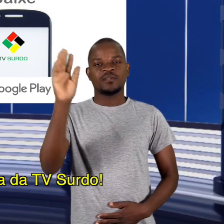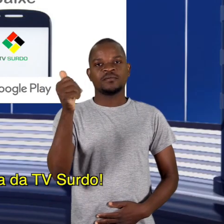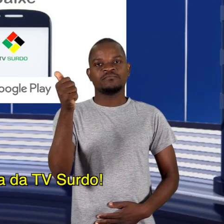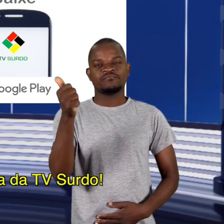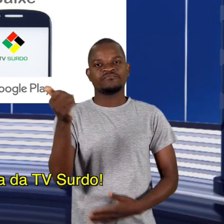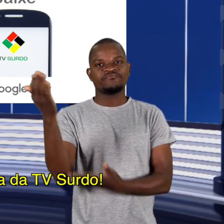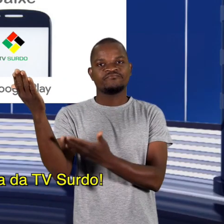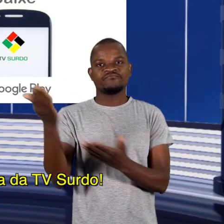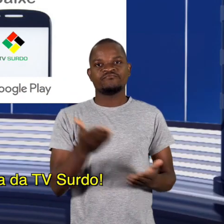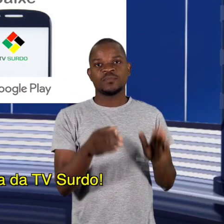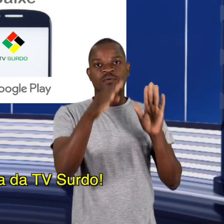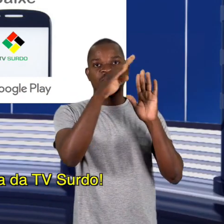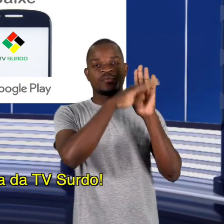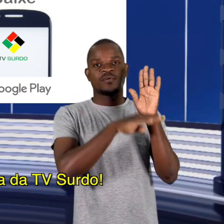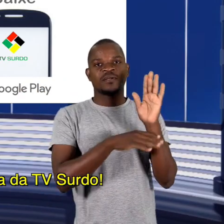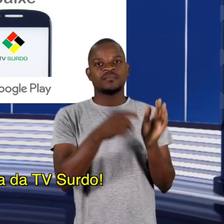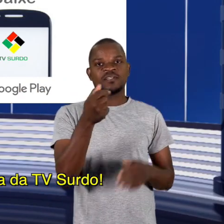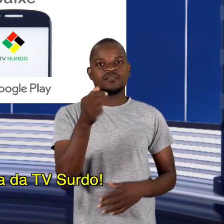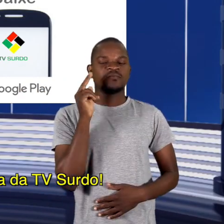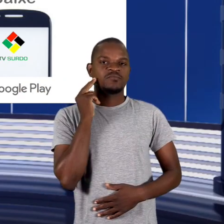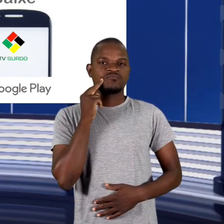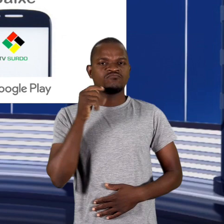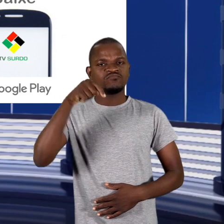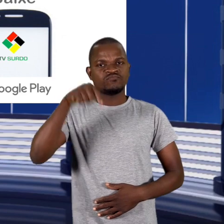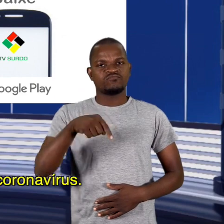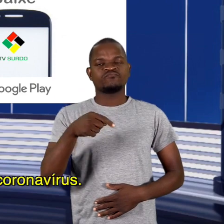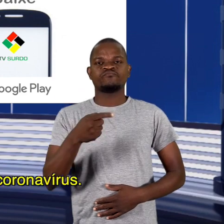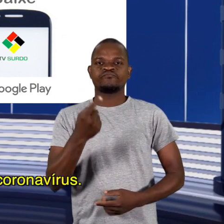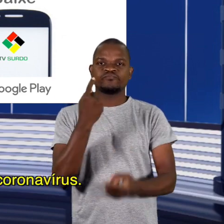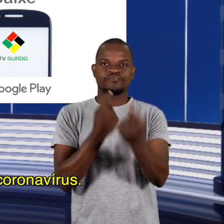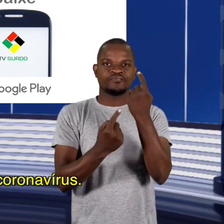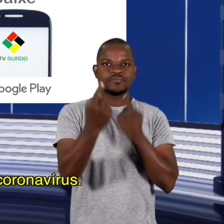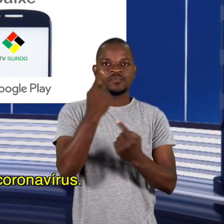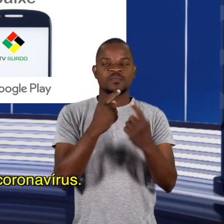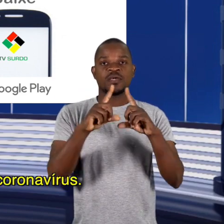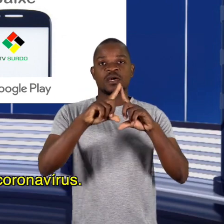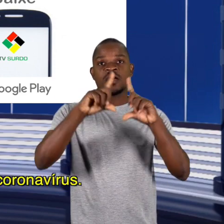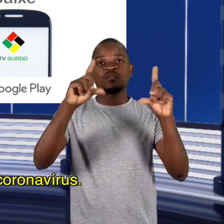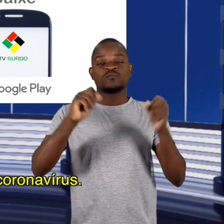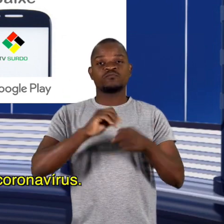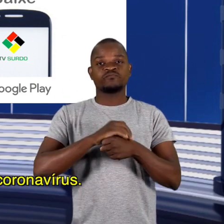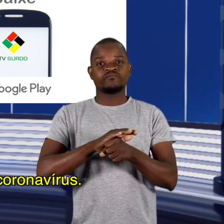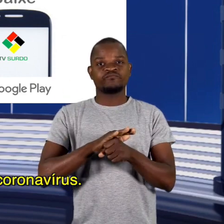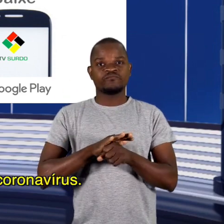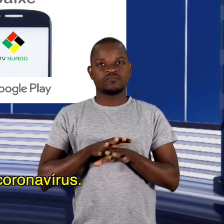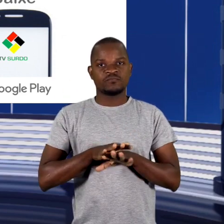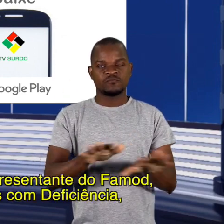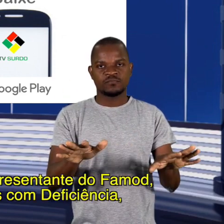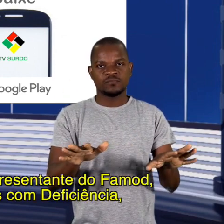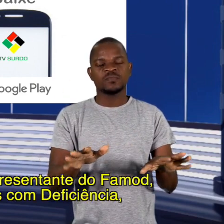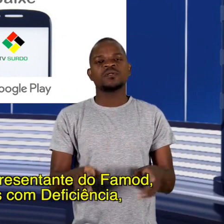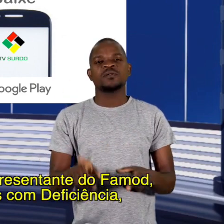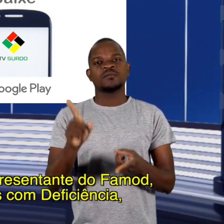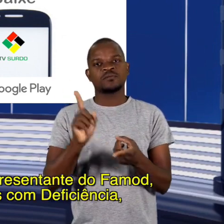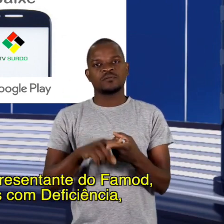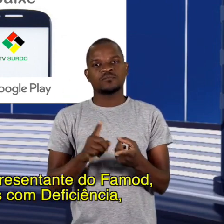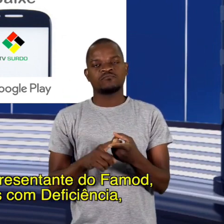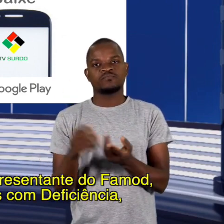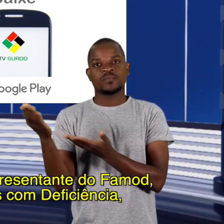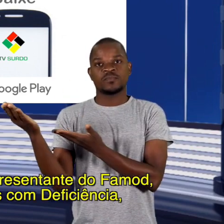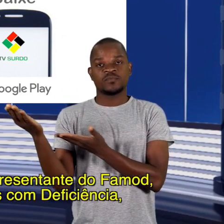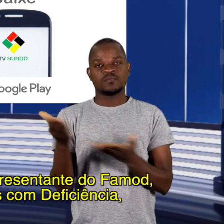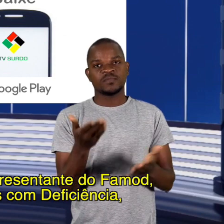Olá, sejam bem-vindos ao programa da TV Surdo. Hoje vamos debater sobre o coronavírus. Neste caso,